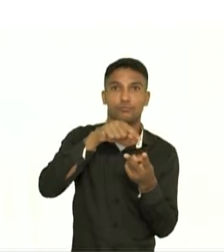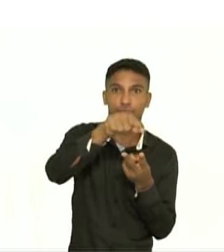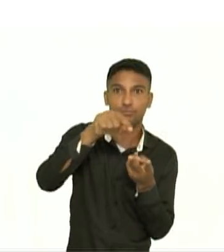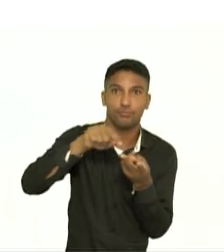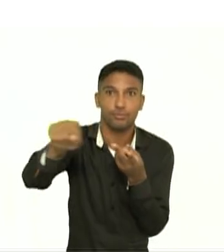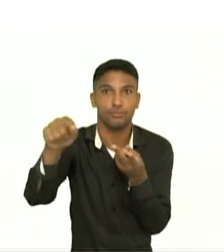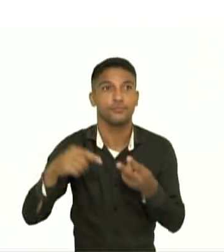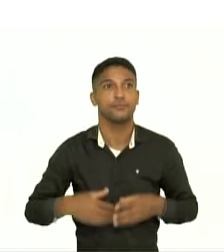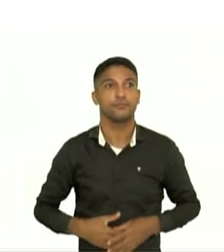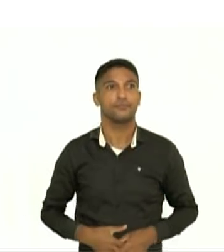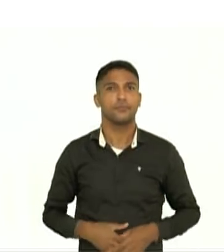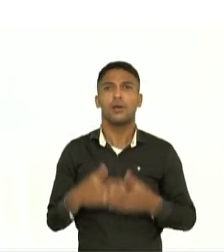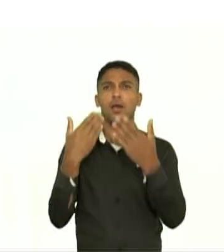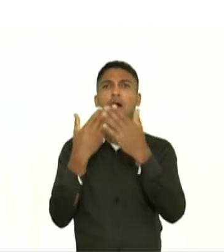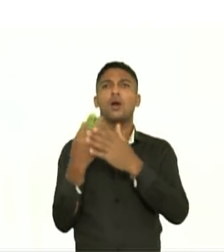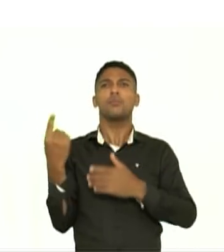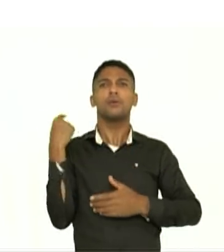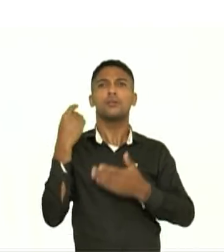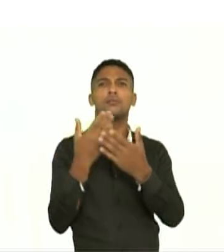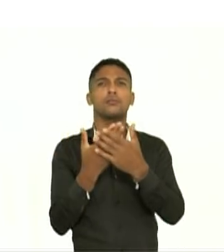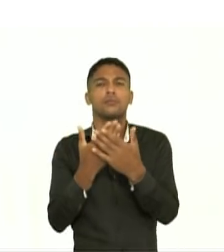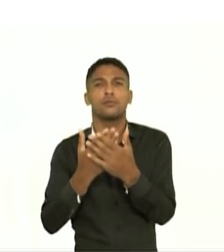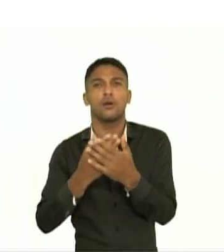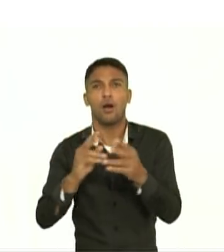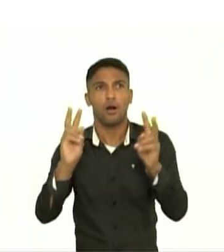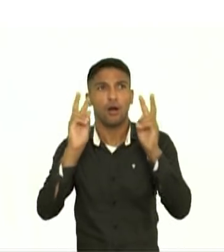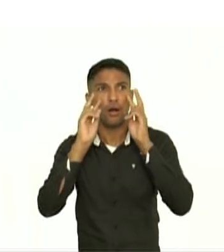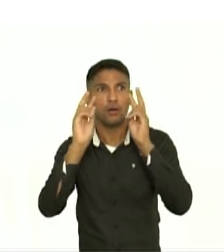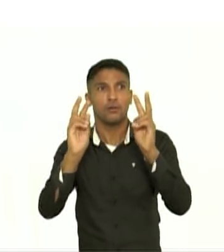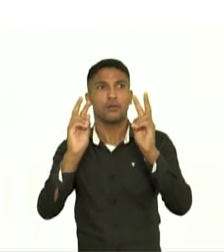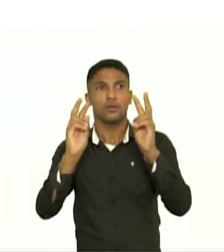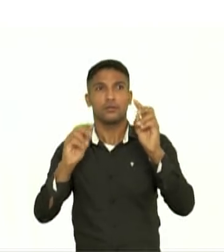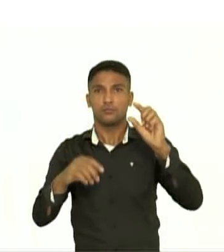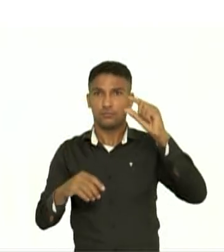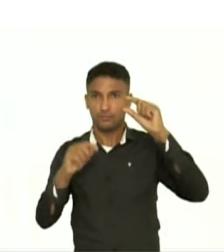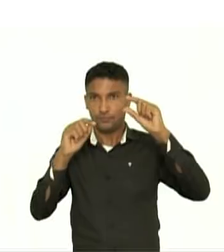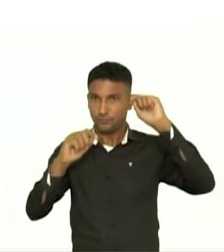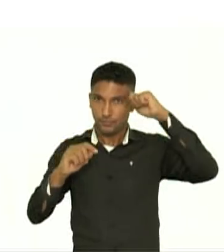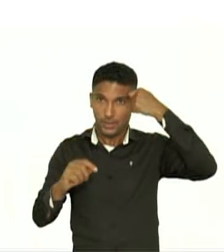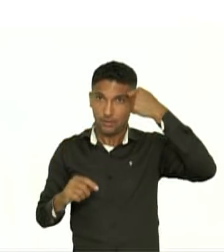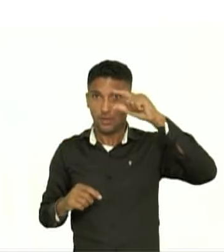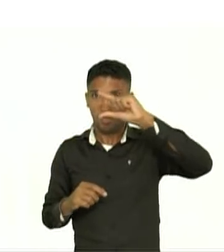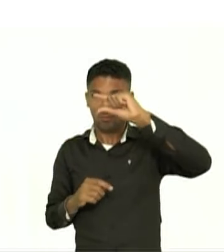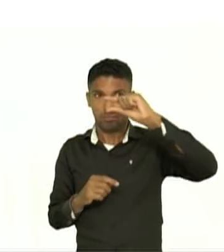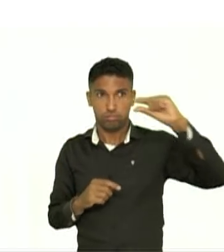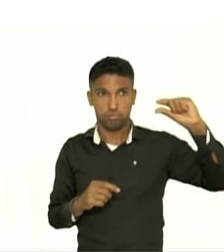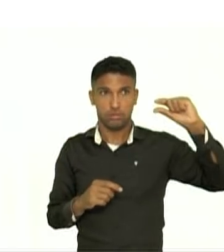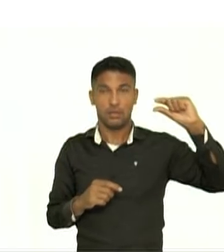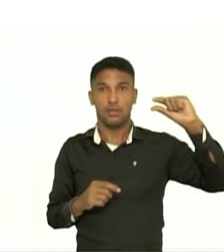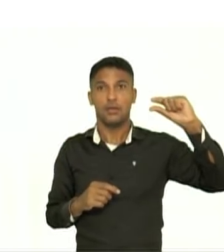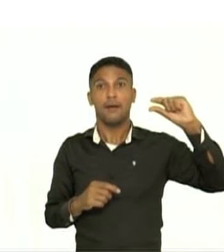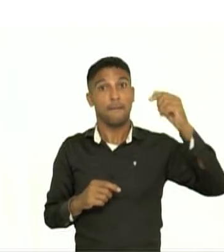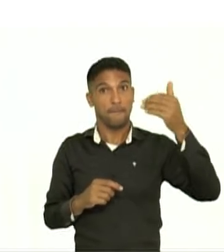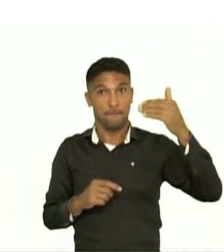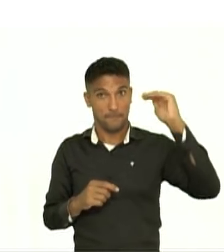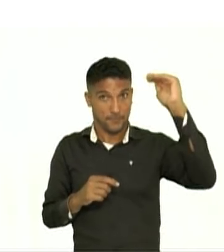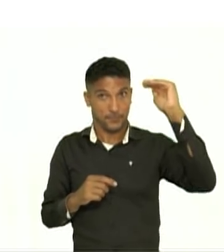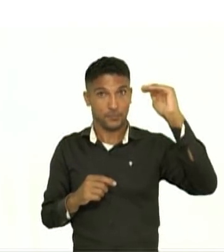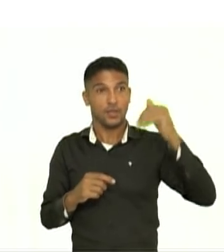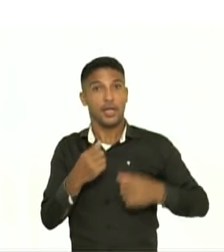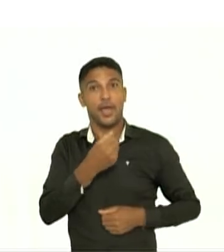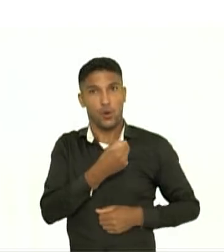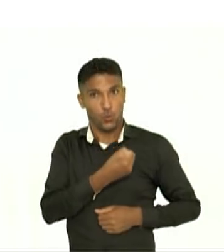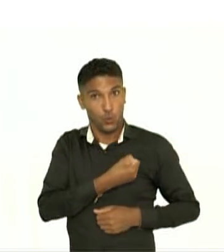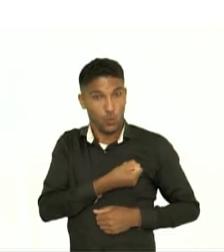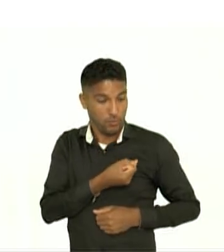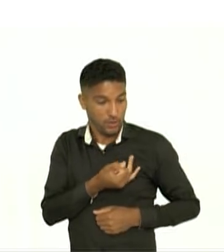gente viu na aula anterior? A gente falou que grandezas físicas escalar são aquelas em que basta um número e unidade de medida